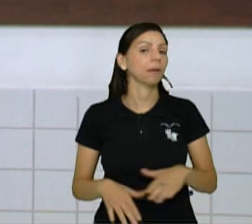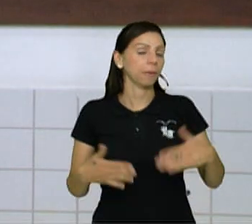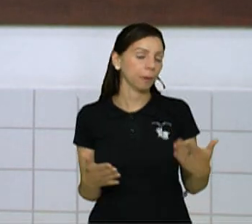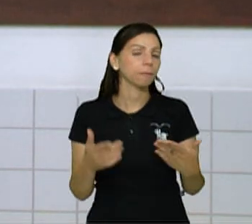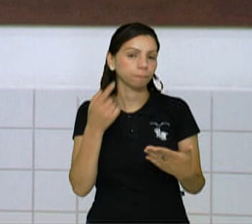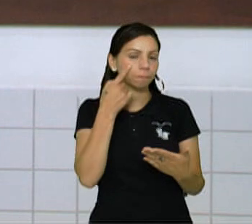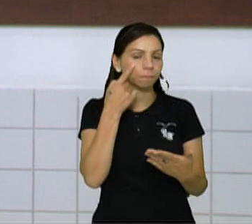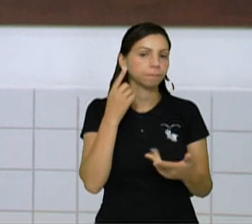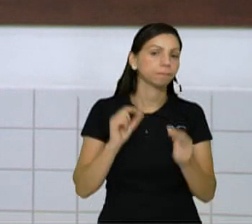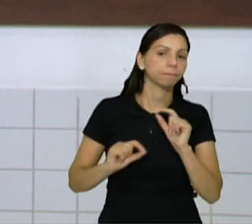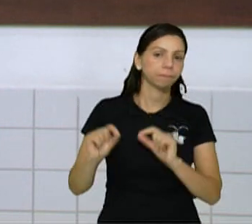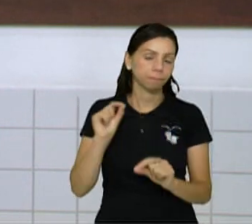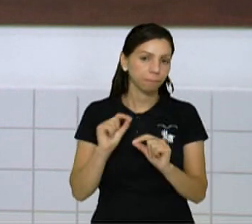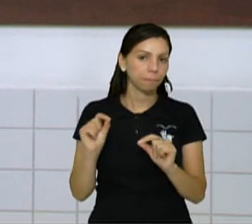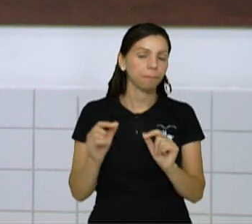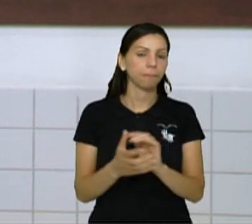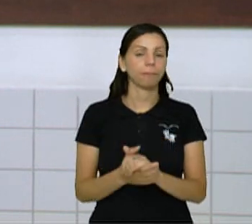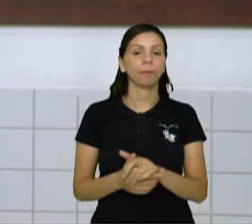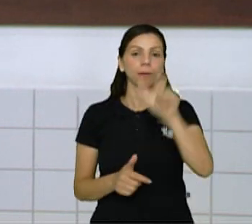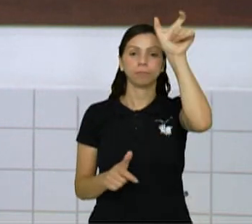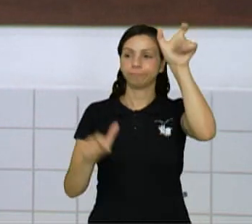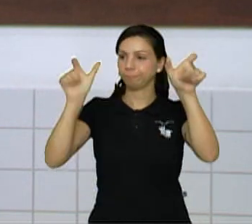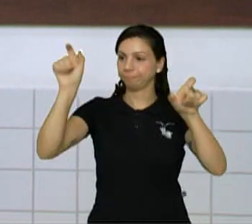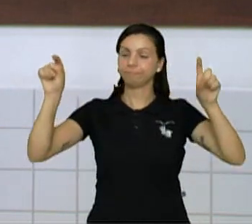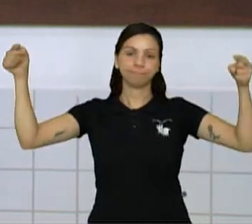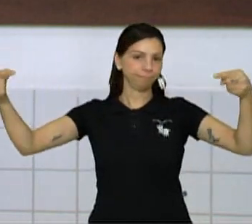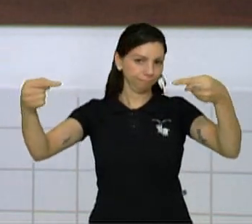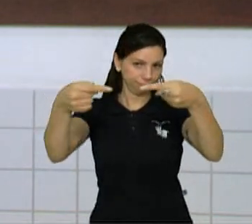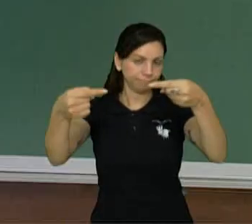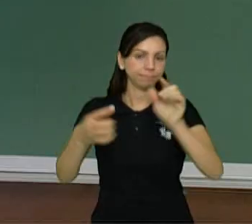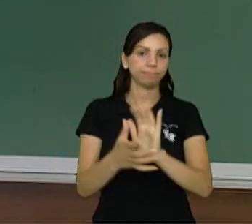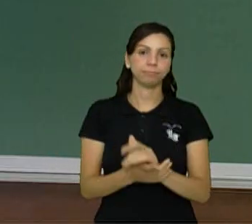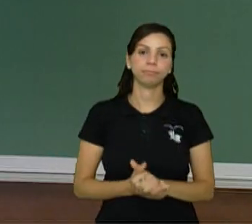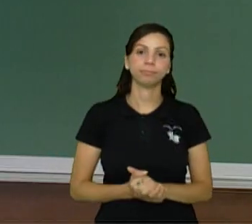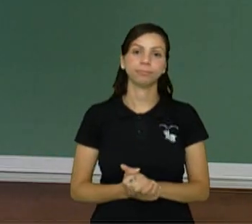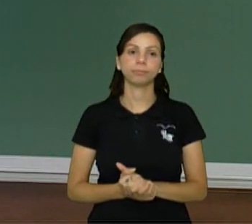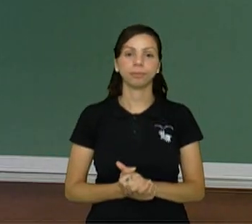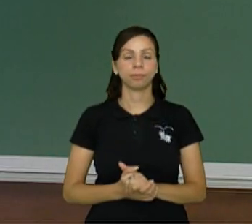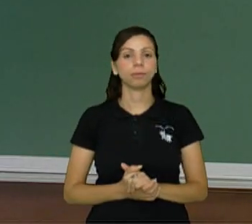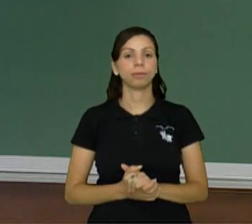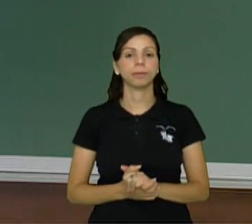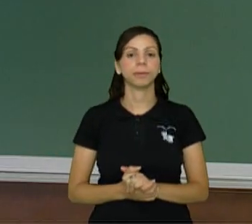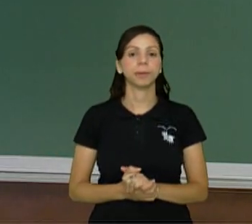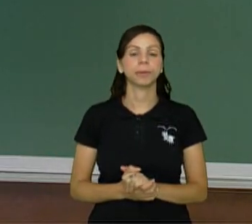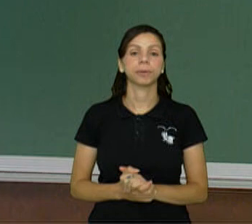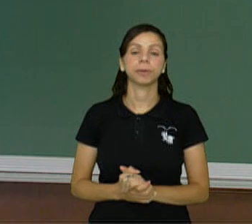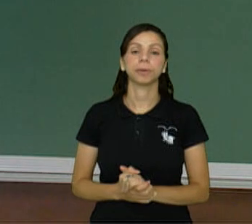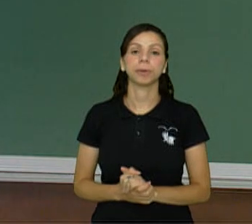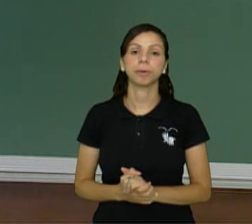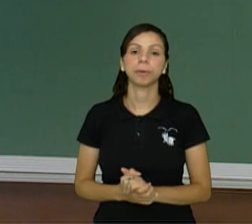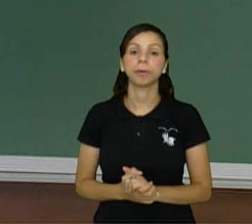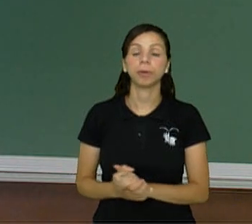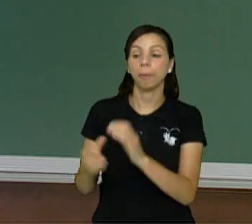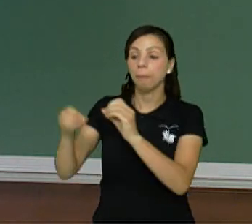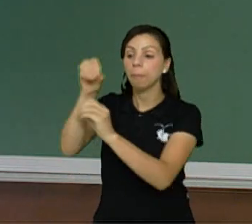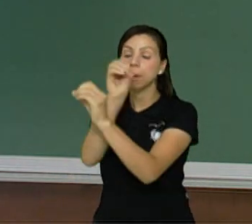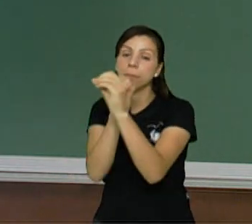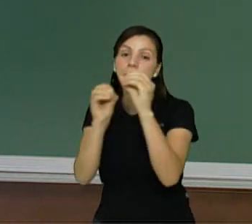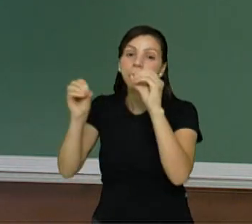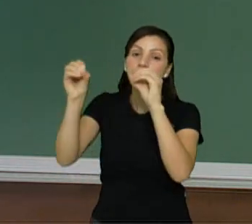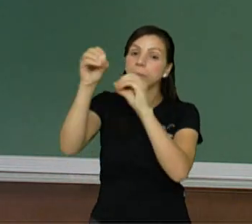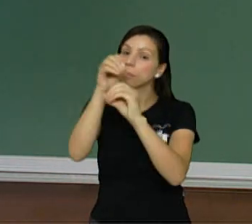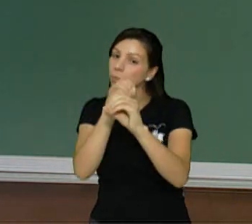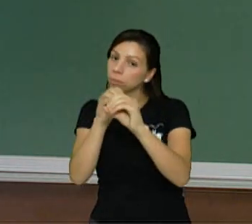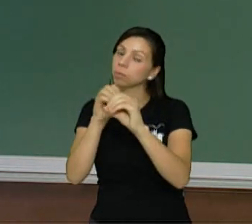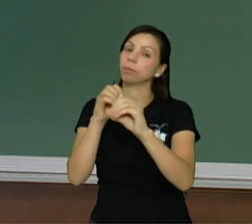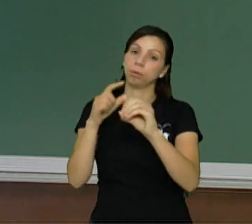Então vamos lá, pessoal. Vamos associar a coluna da esquerda com a coluna da direita? Vem cá. Pessoal, medida da agitação molecular.